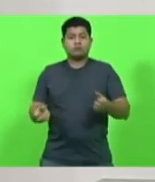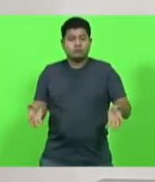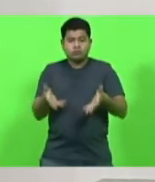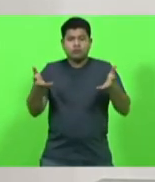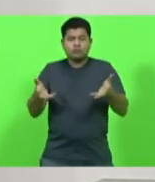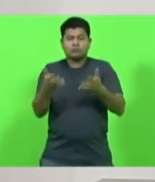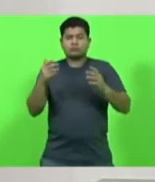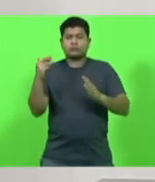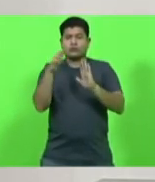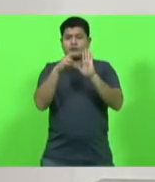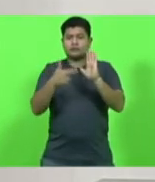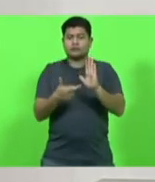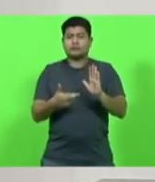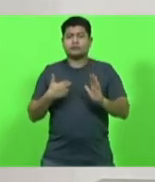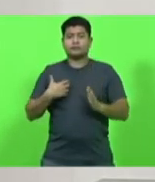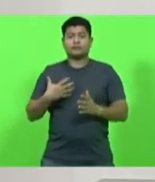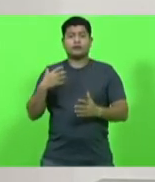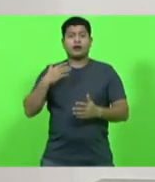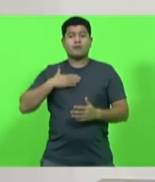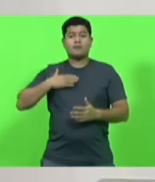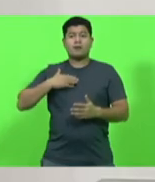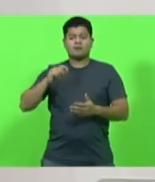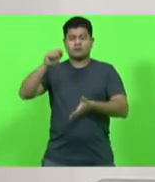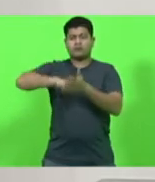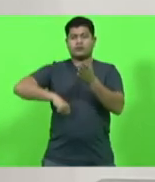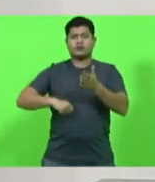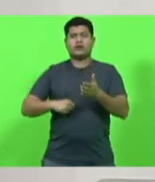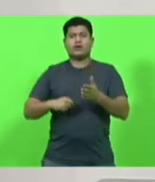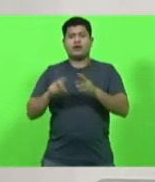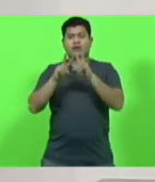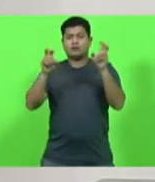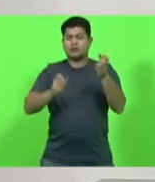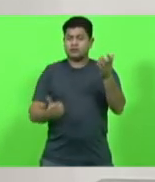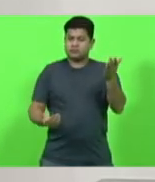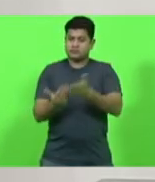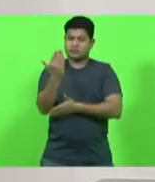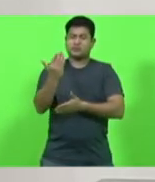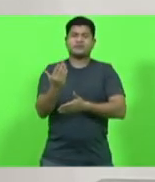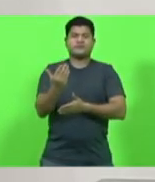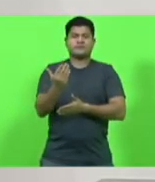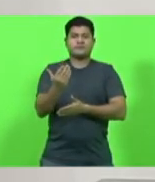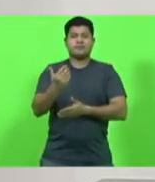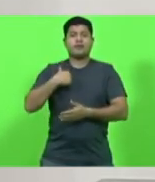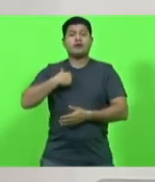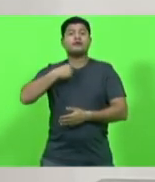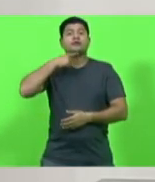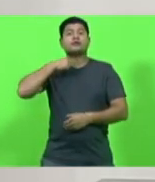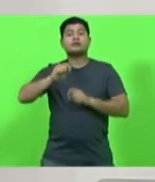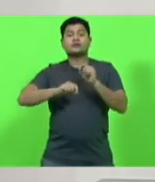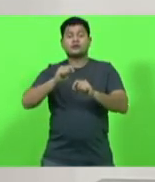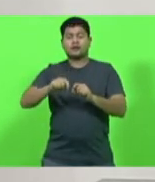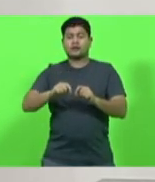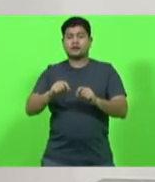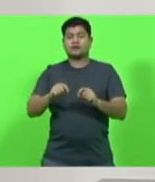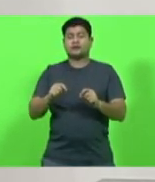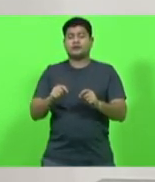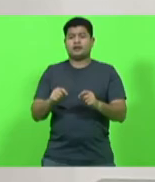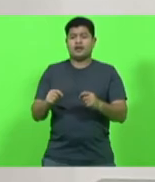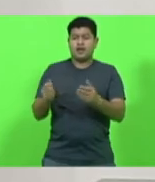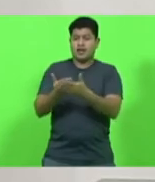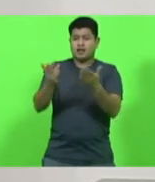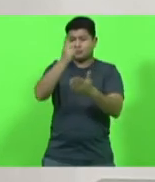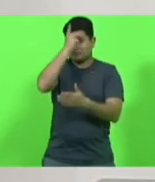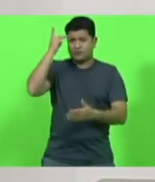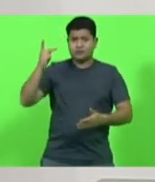ter a minha assinatura numa matéria aprovada, deputado Berlanda, o que eu desejo sinceramente é que nenhuma pessoa